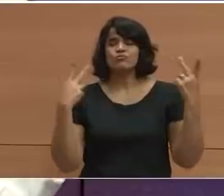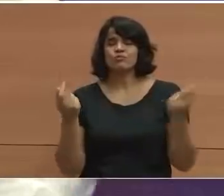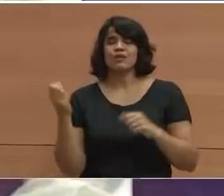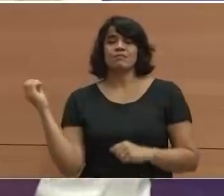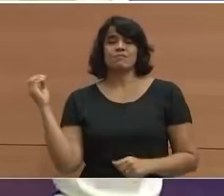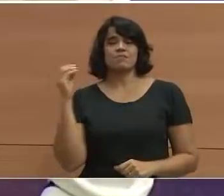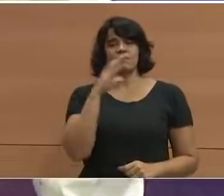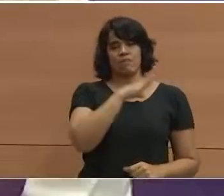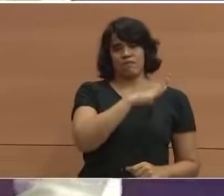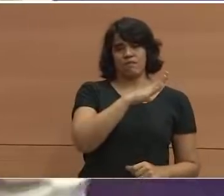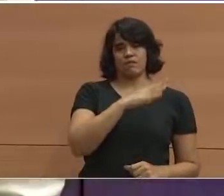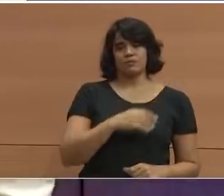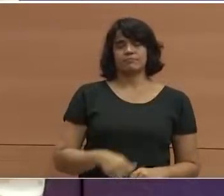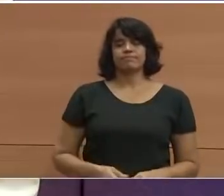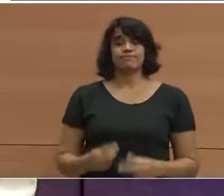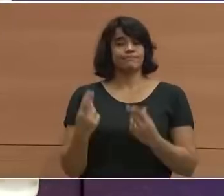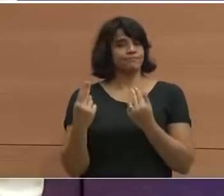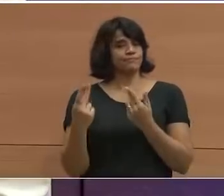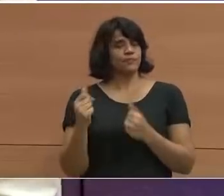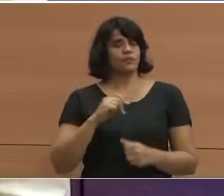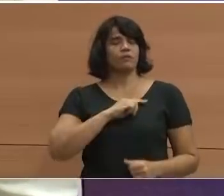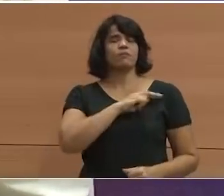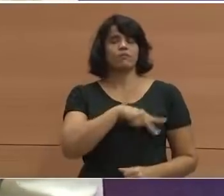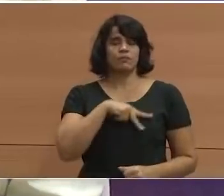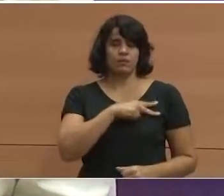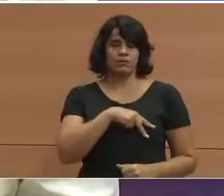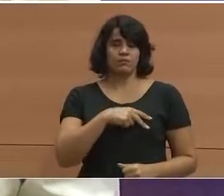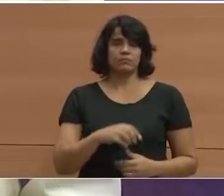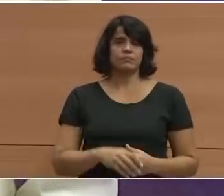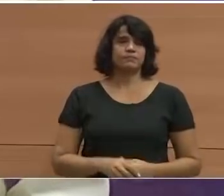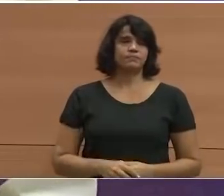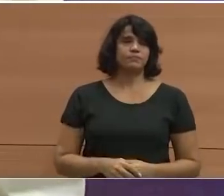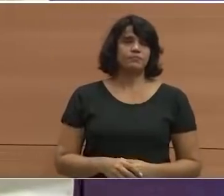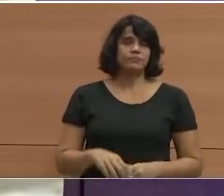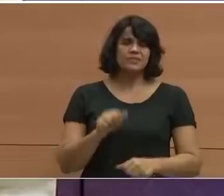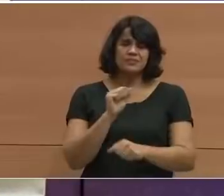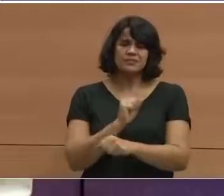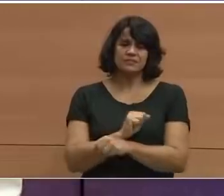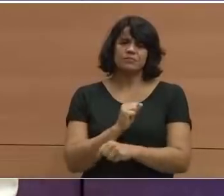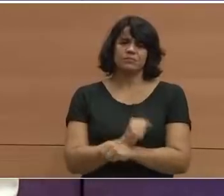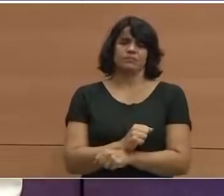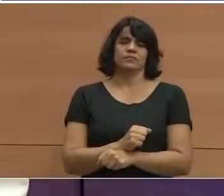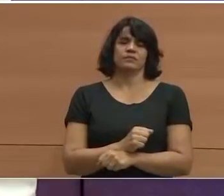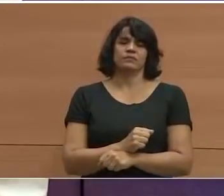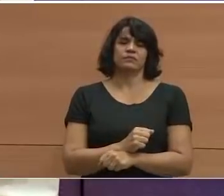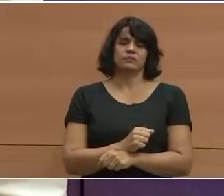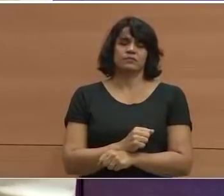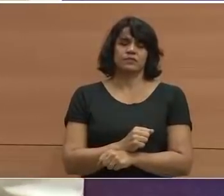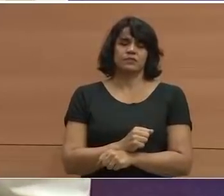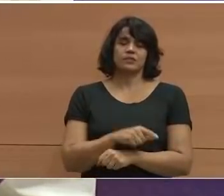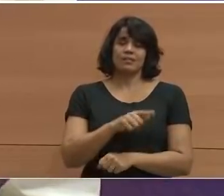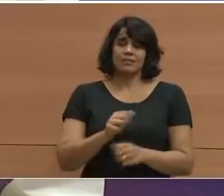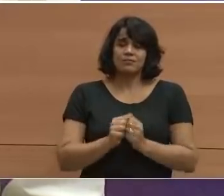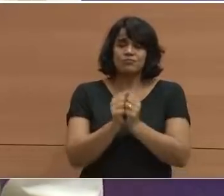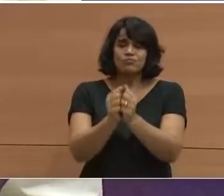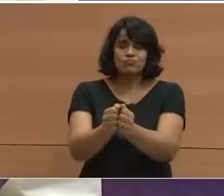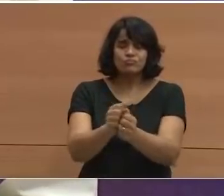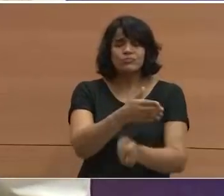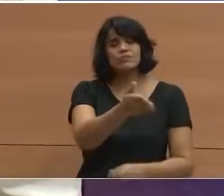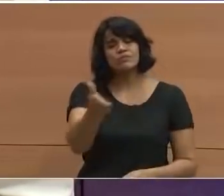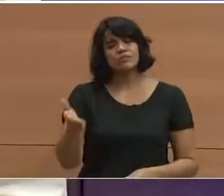Bom, pois espero que de passagem estarei convosco, e para lá seja por